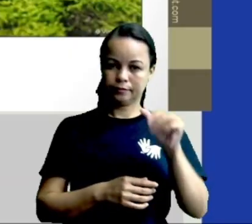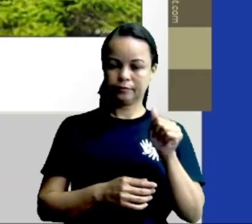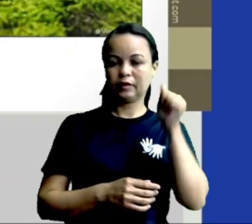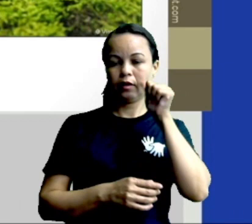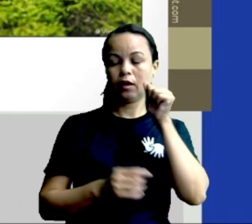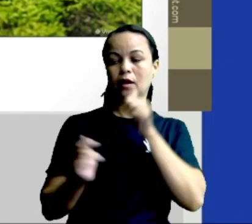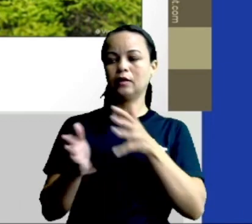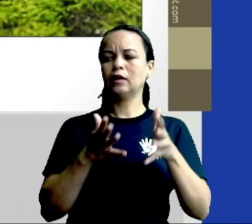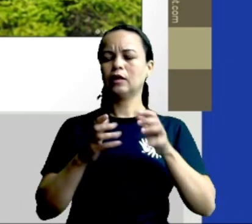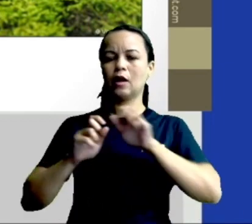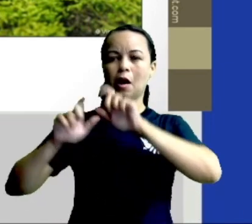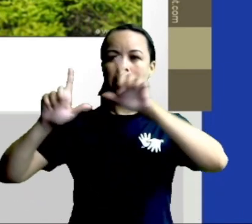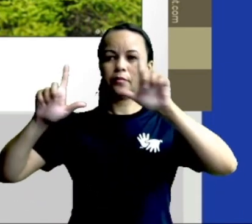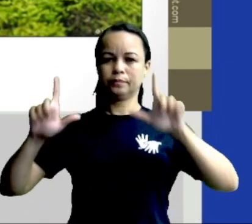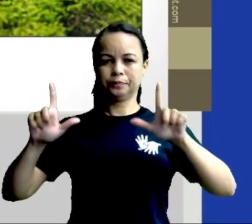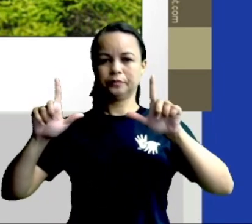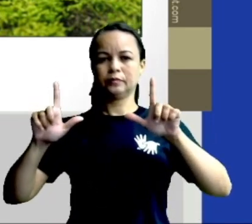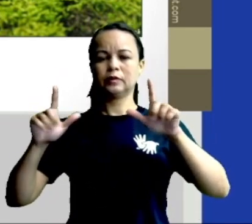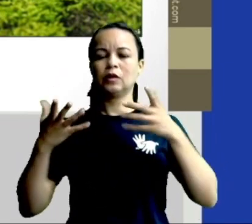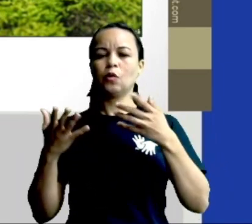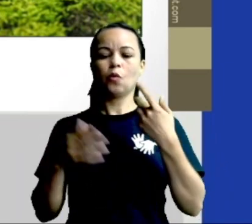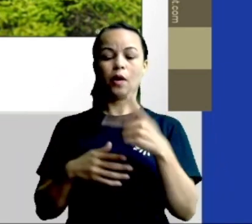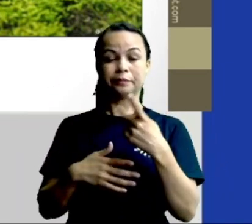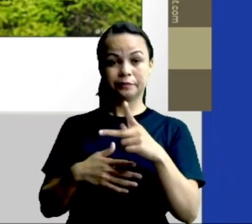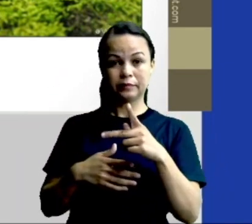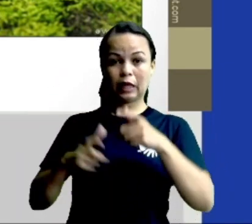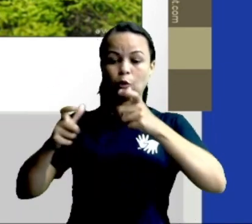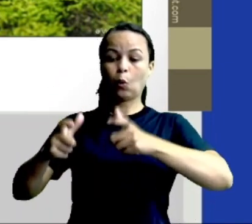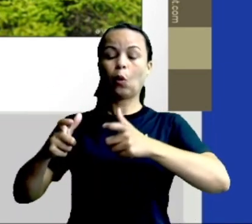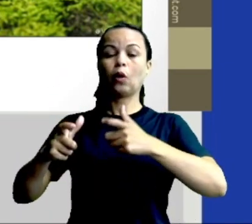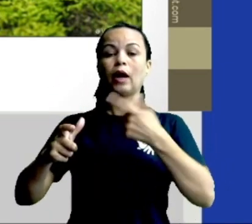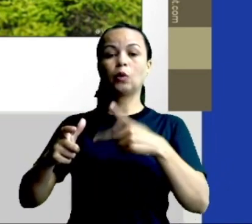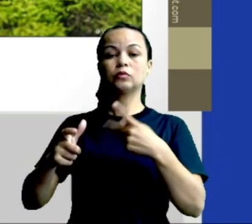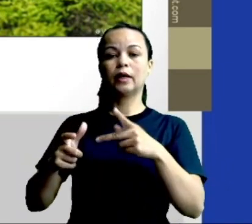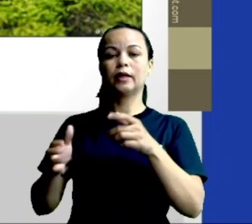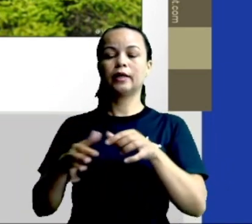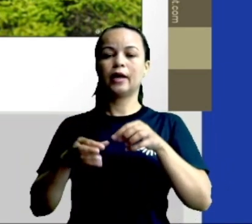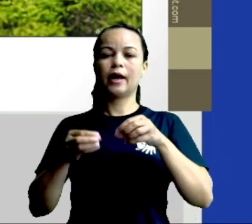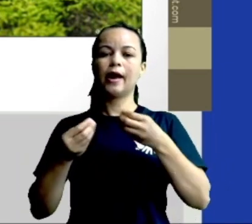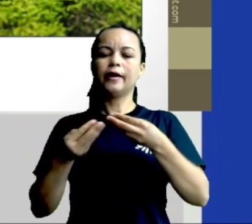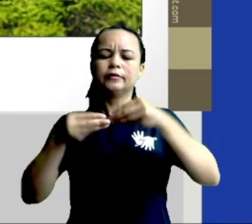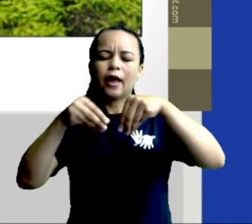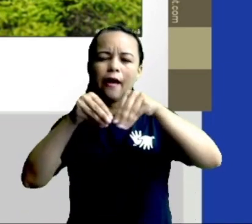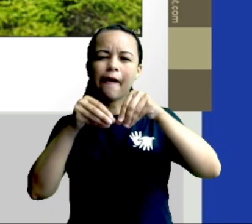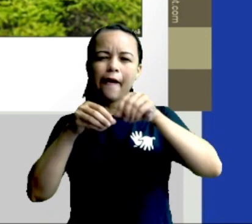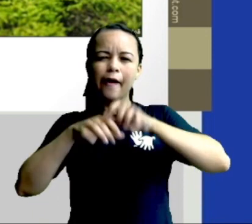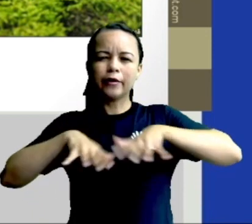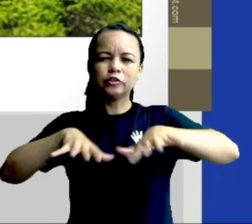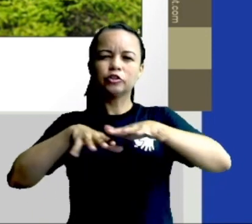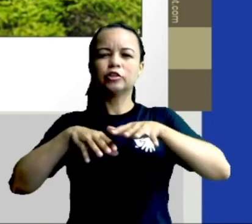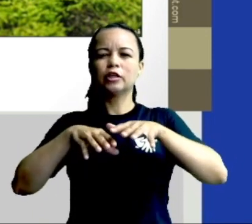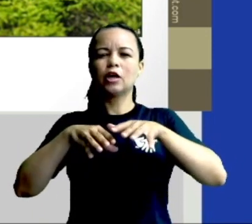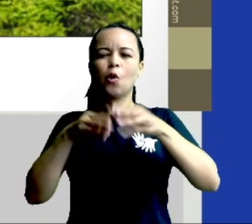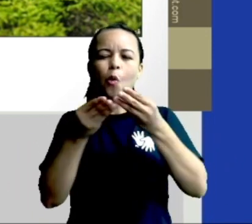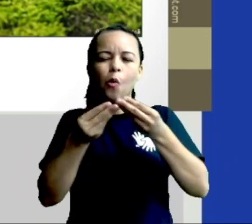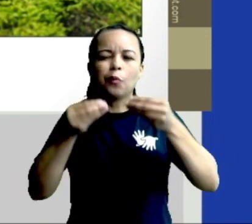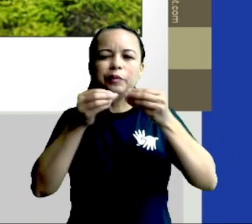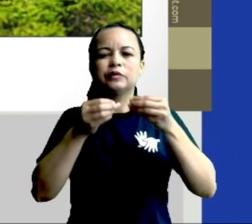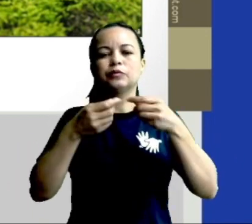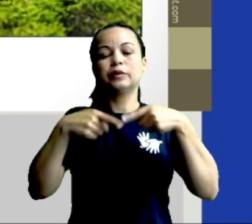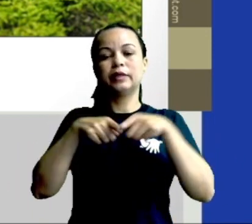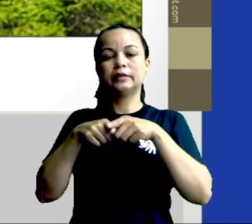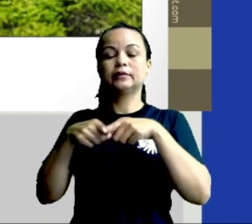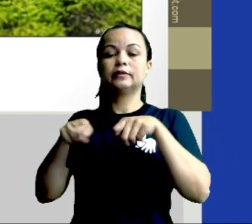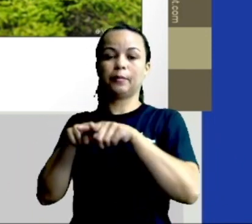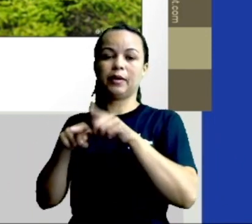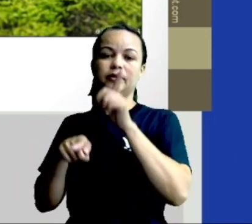por favor, produção. O habitat dele terrestre é úmido e de água doce. São criptógamas. Por quê?